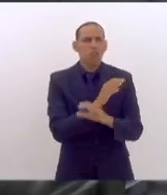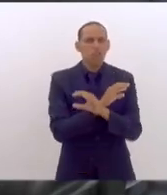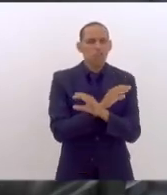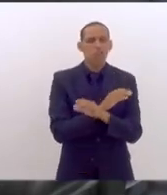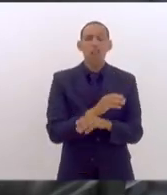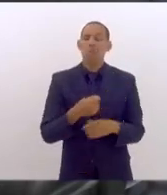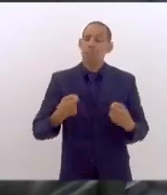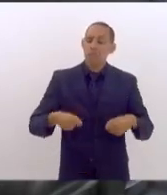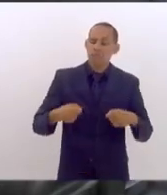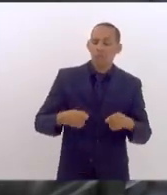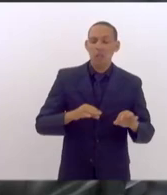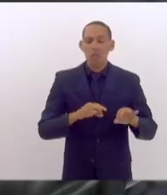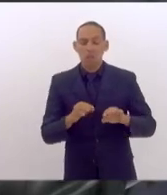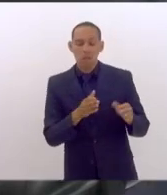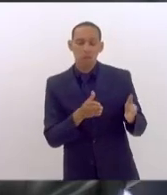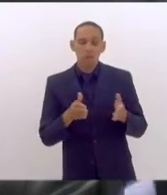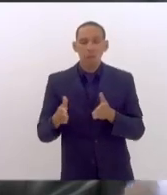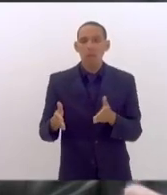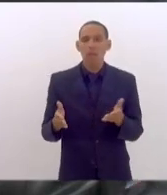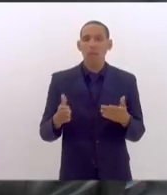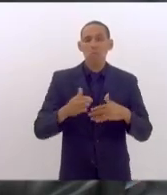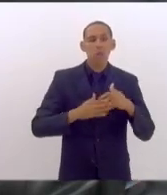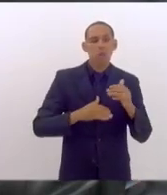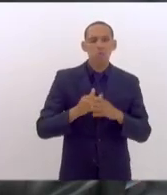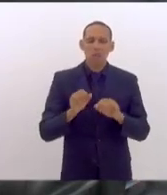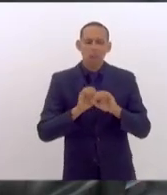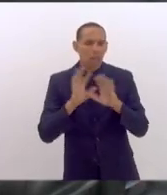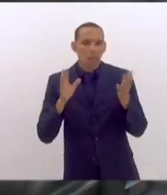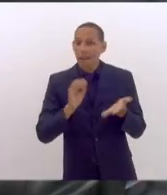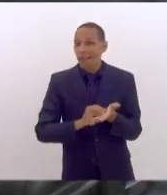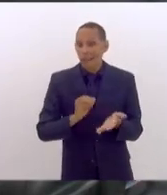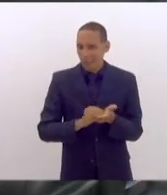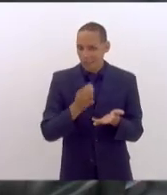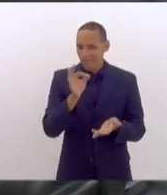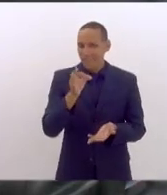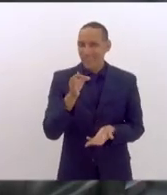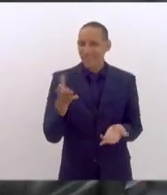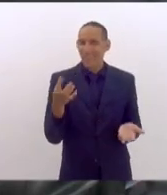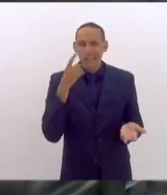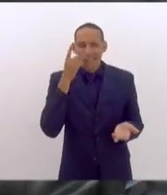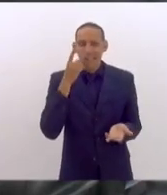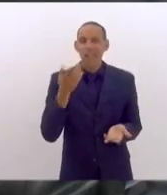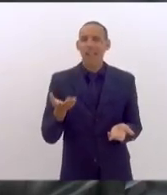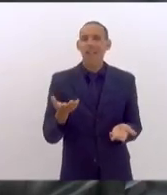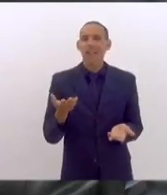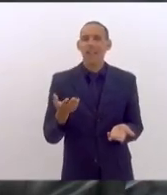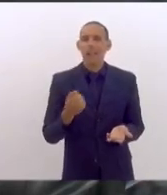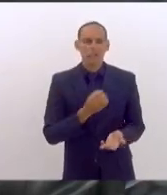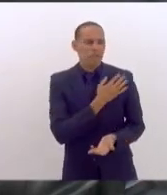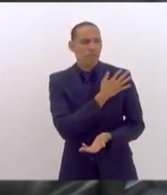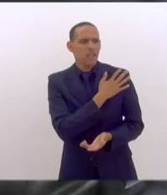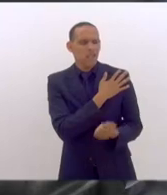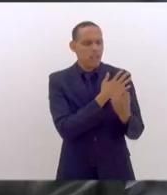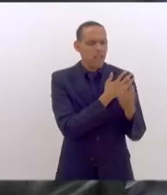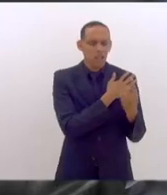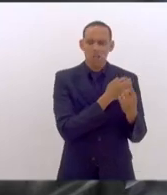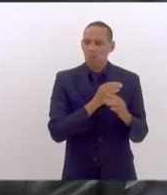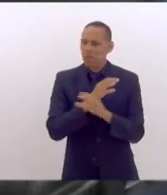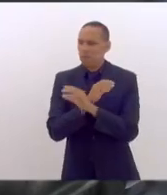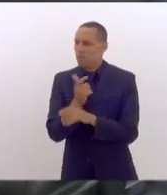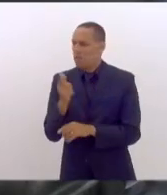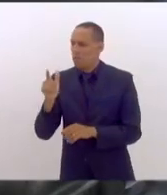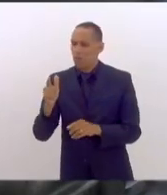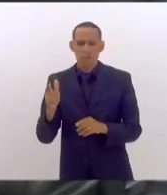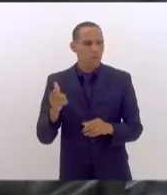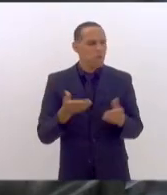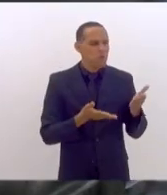ah tá dependendo tenho que organizar as competências eu tava muito claros É verdade que tantas a competência possibilitará uma dá para se virar outra